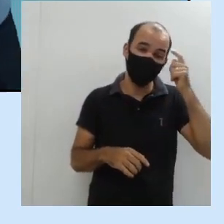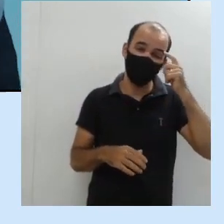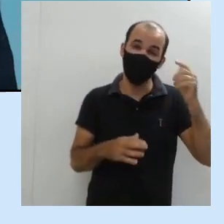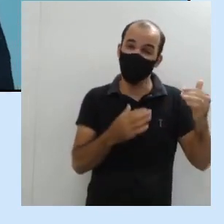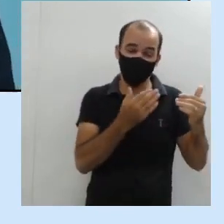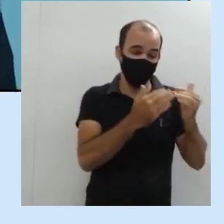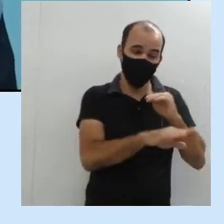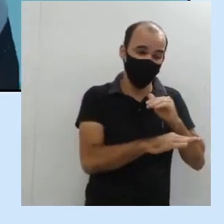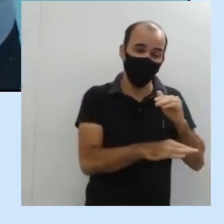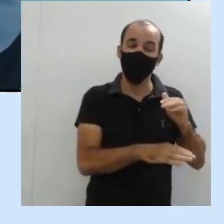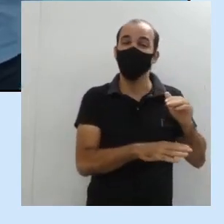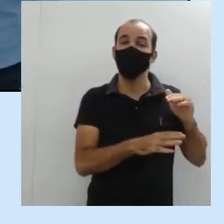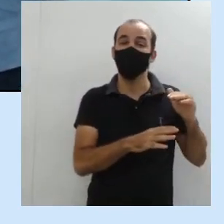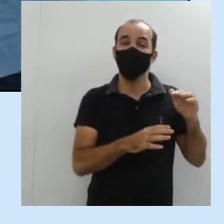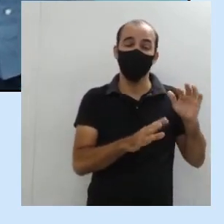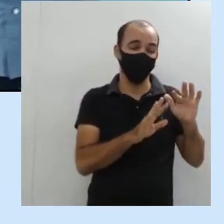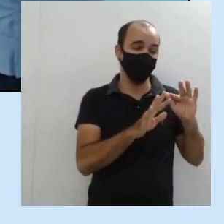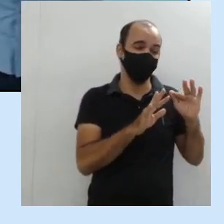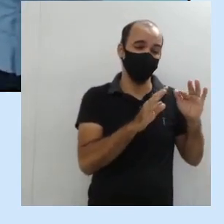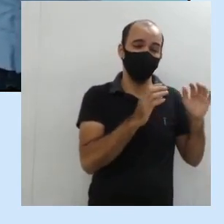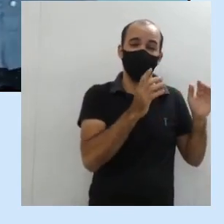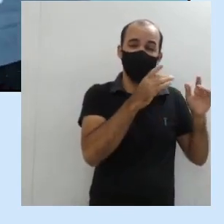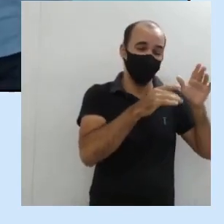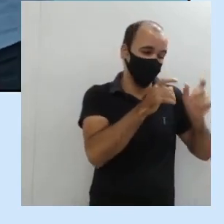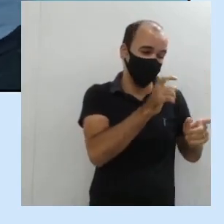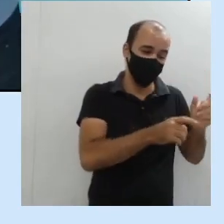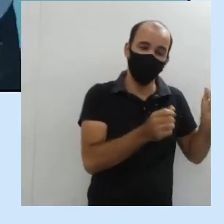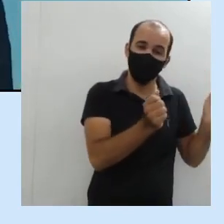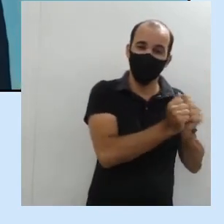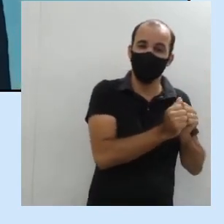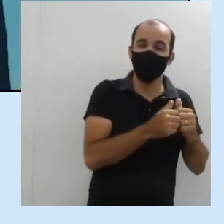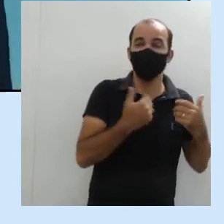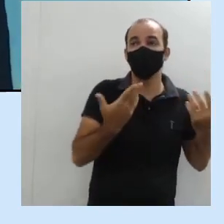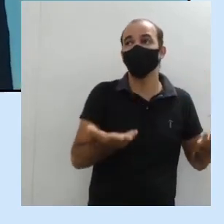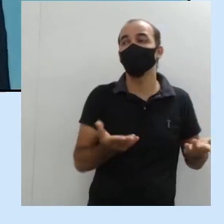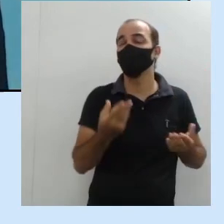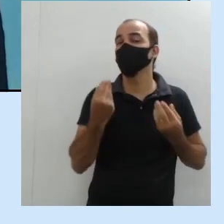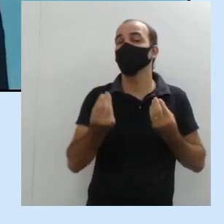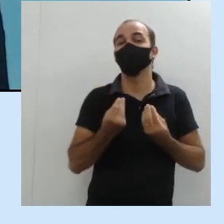Quando nós estudarmos sobre as questões éticas,